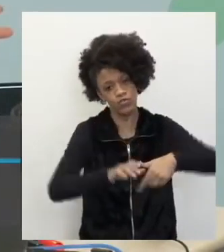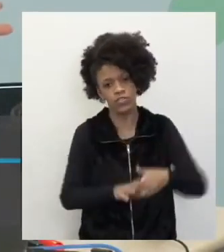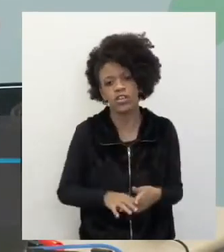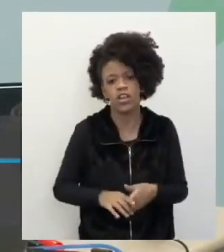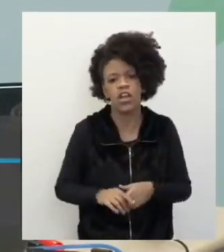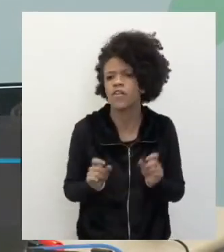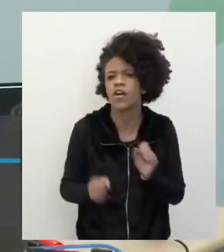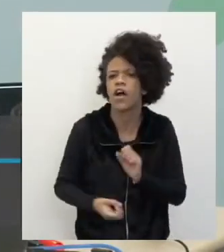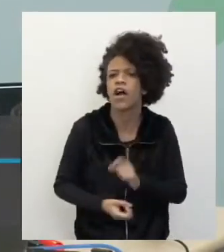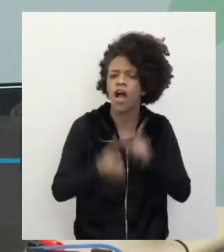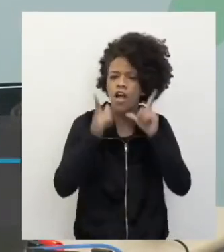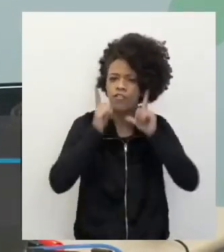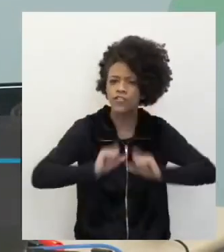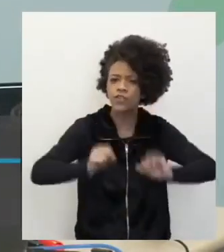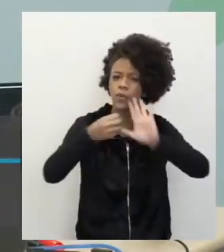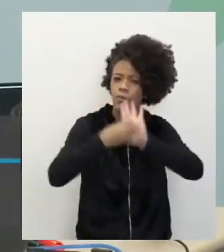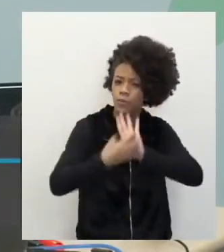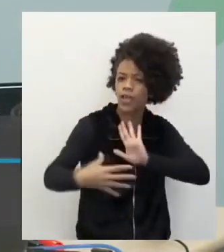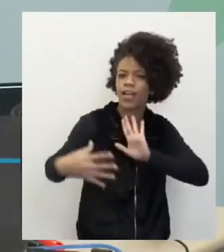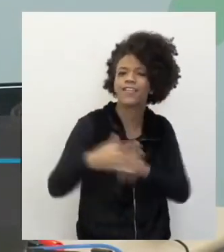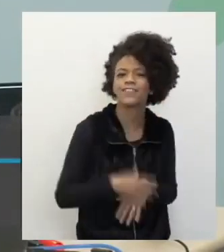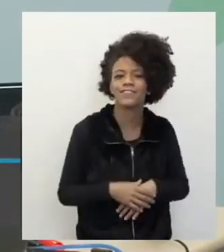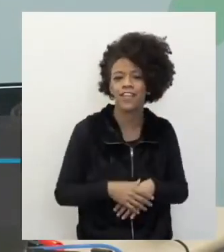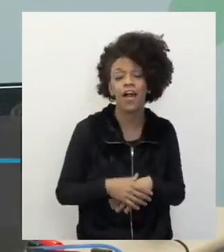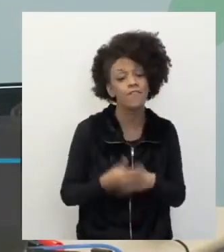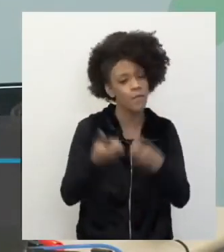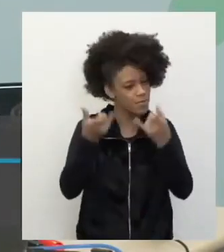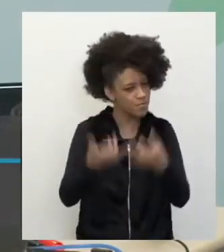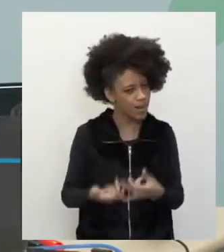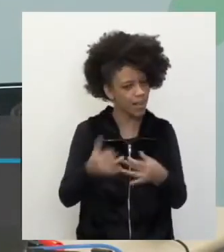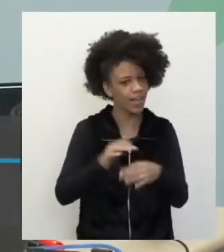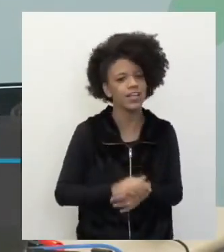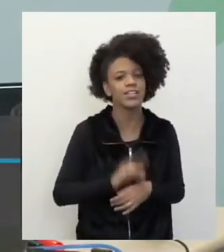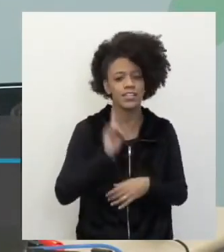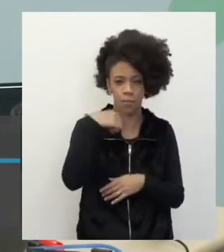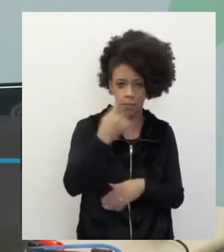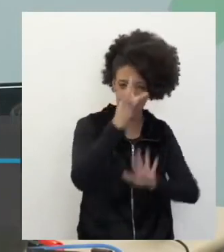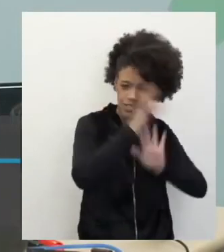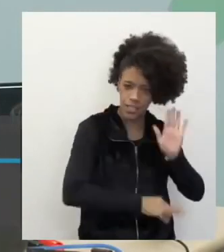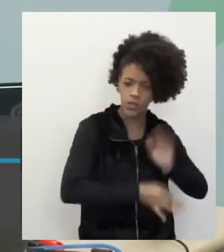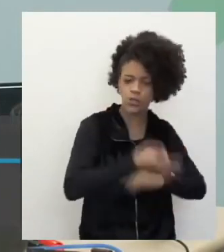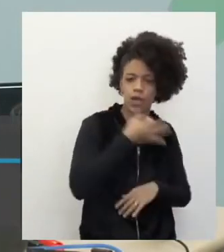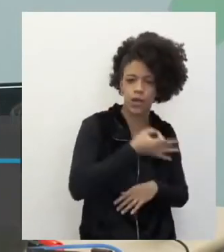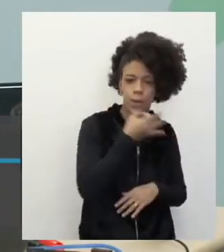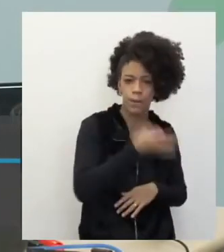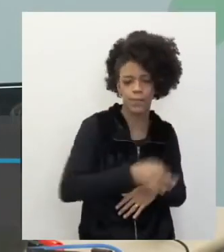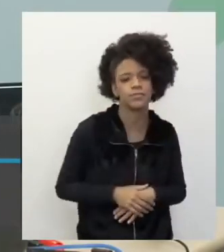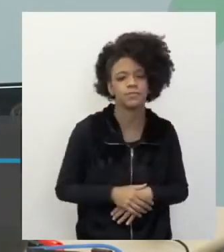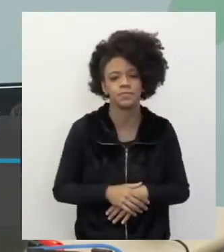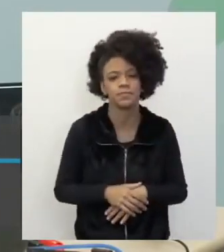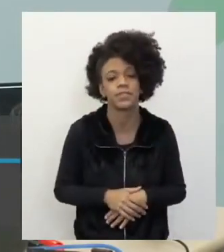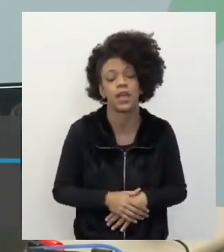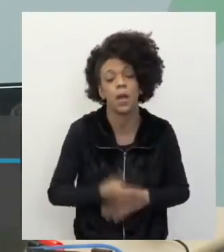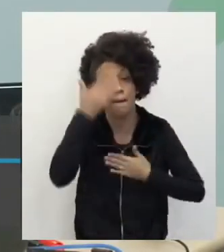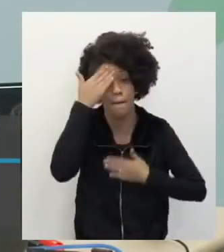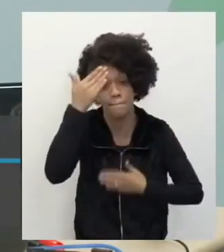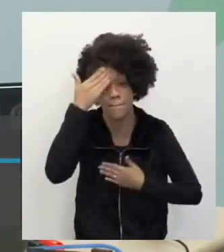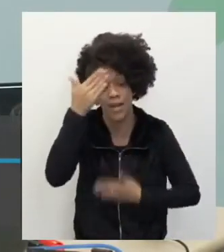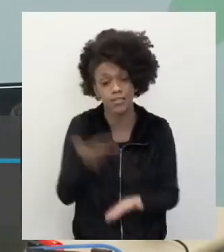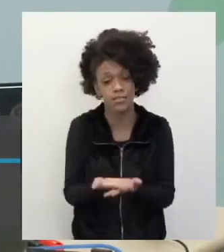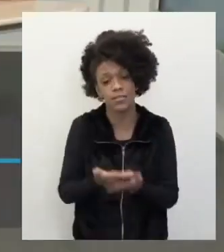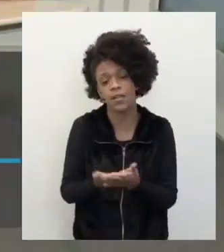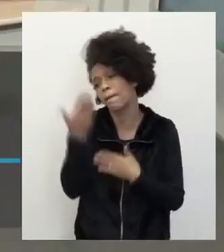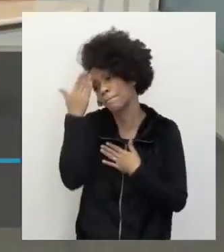sobre figuras de linguagem? Vou tratar amanhã sobre isso e a gente volta sobre texto argumentativo depois da semana do recesso. Gente, muito obrigada pela aula,